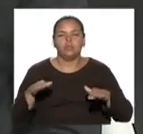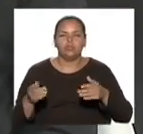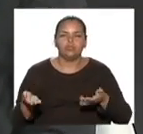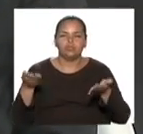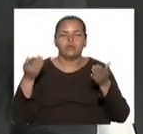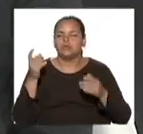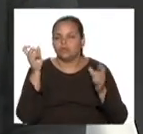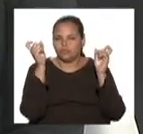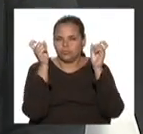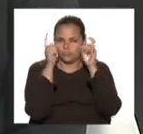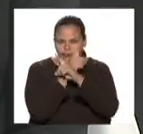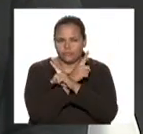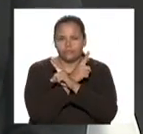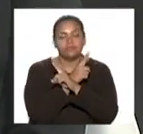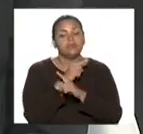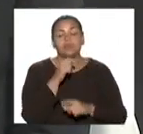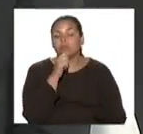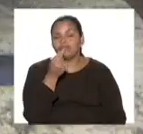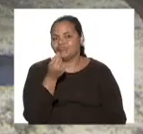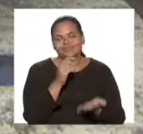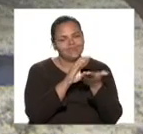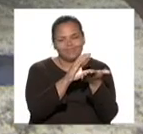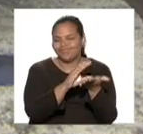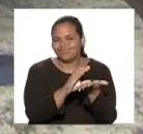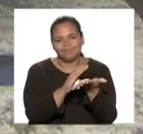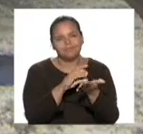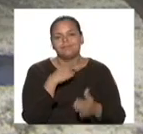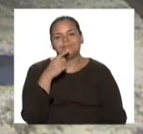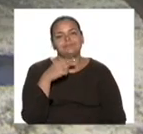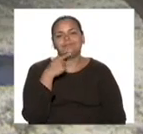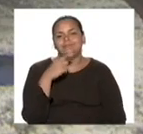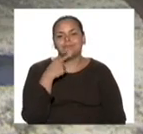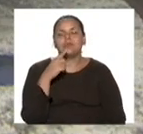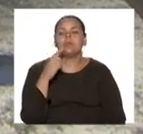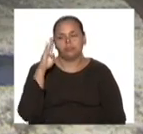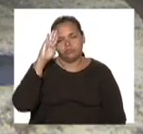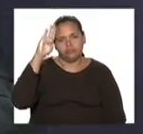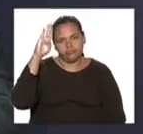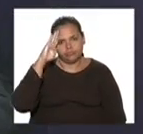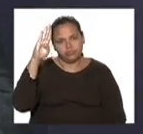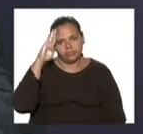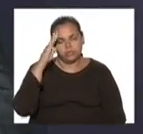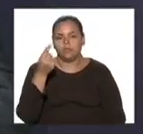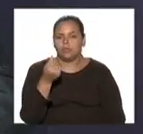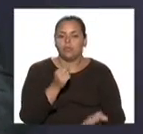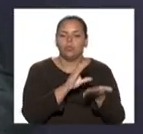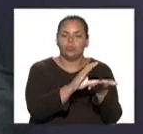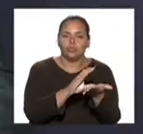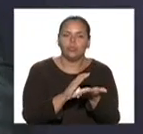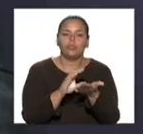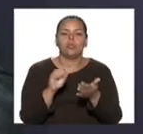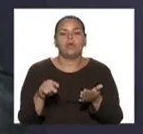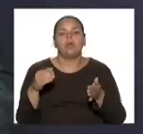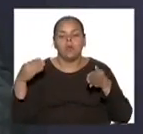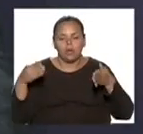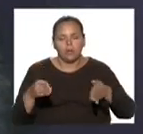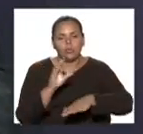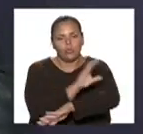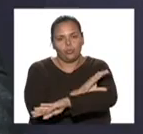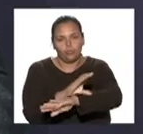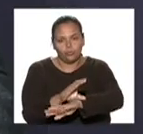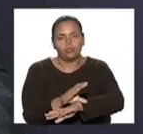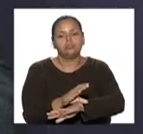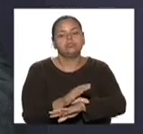mobilizado, apesar de todas as dificuldades. Porque sem recurso você não mobiliza. Então é fundamental que os recursos para a área cultural